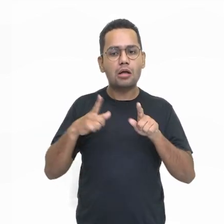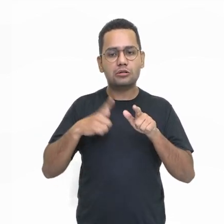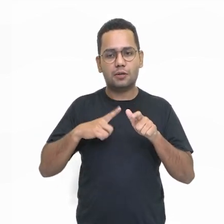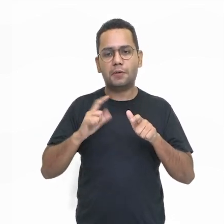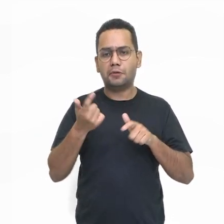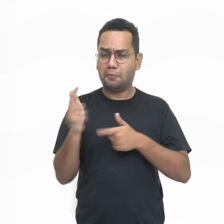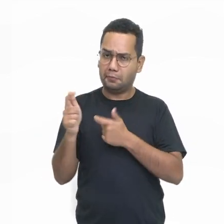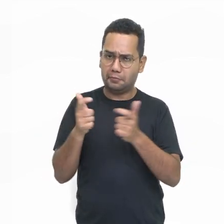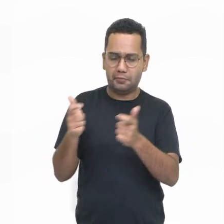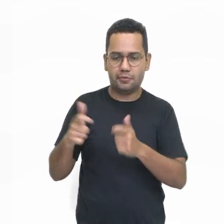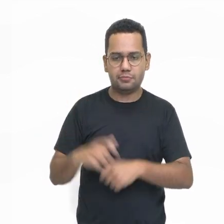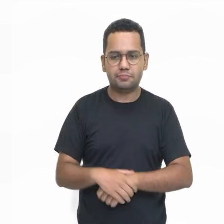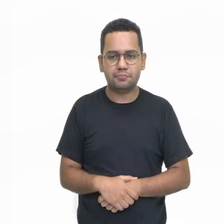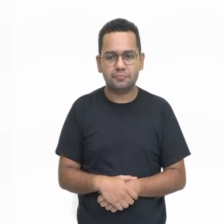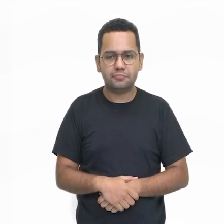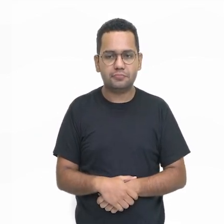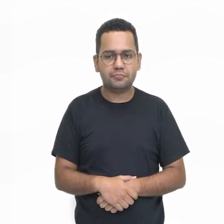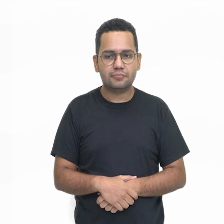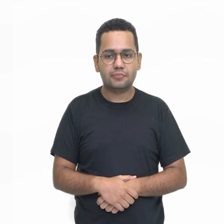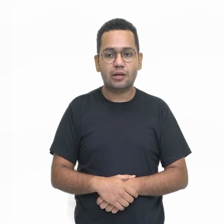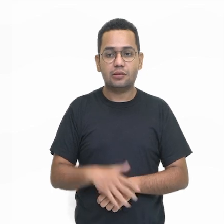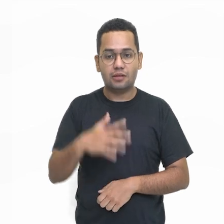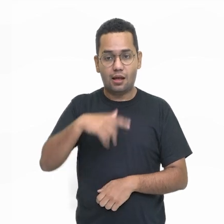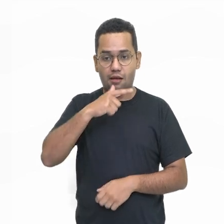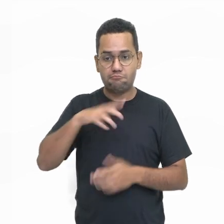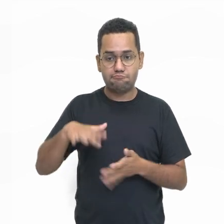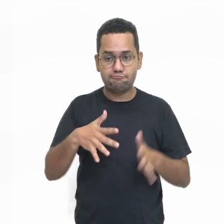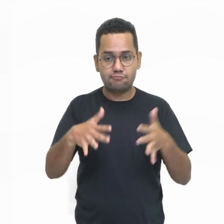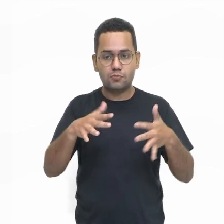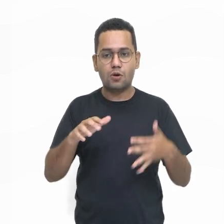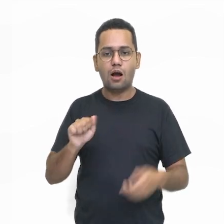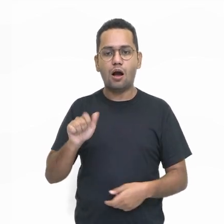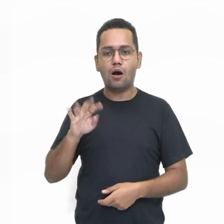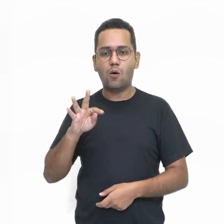fronteiras, também localizado na bacia